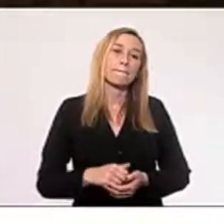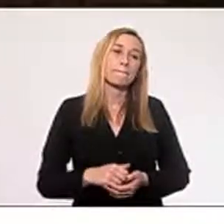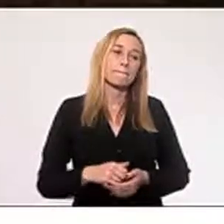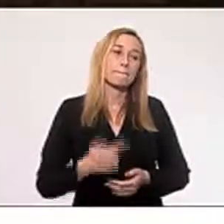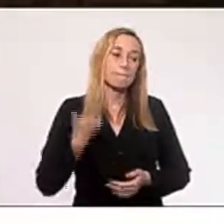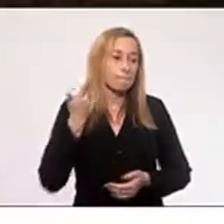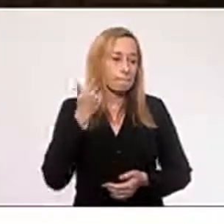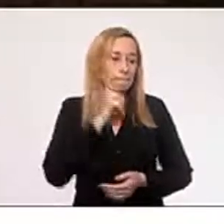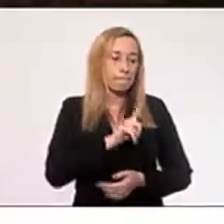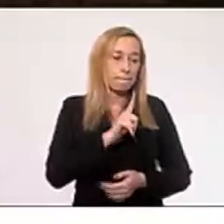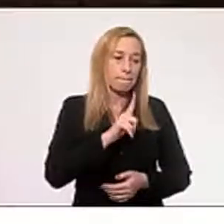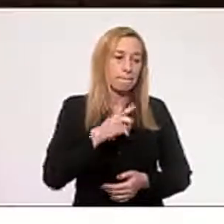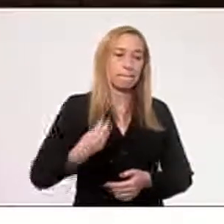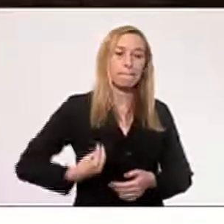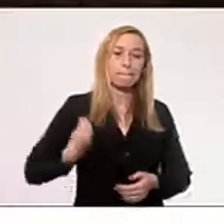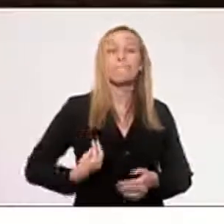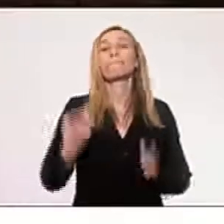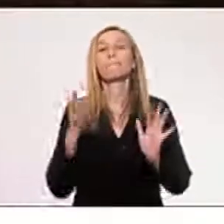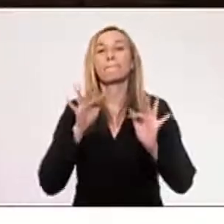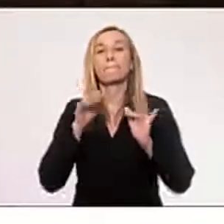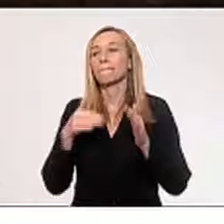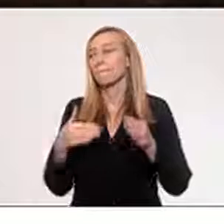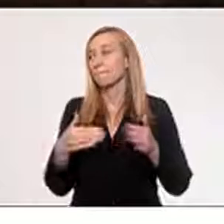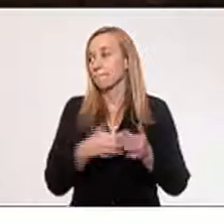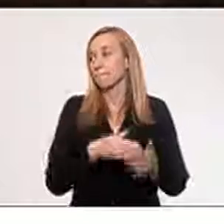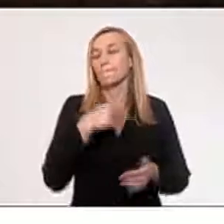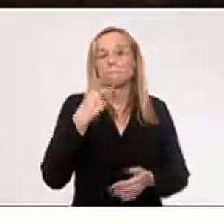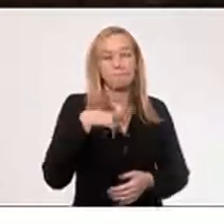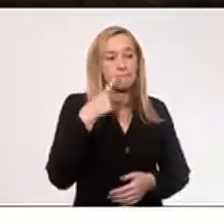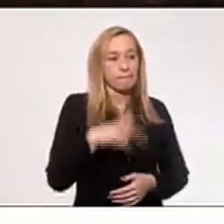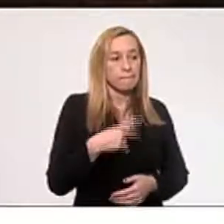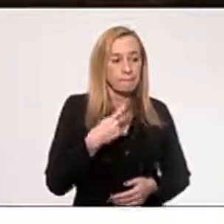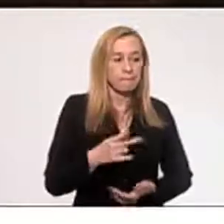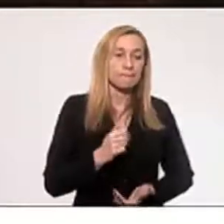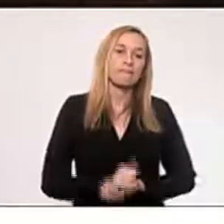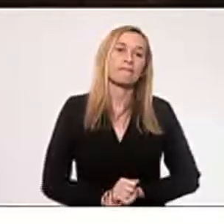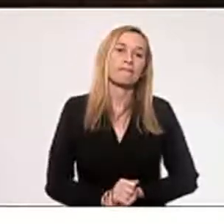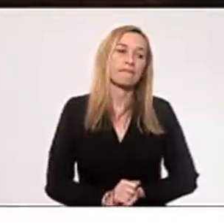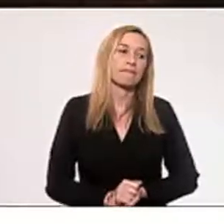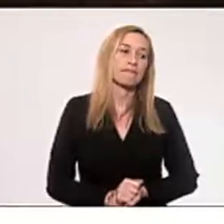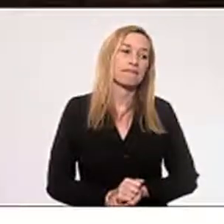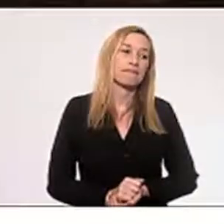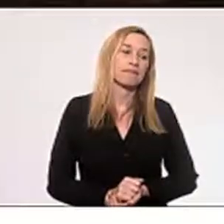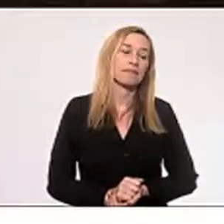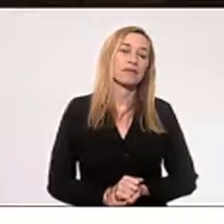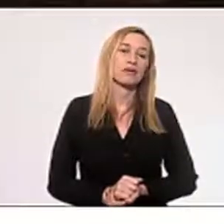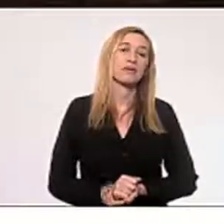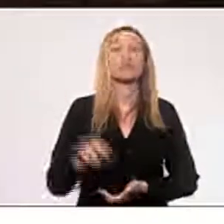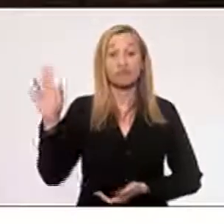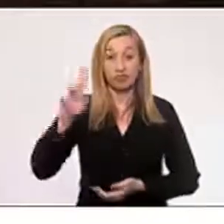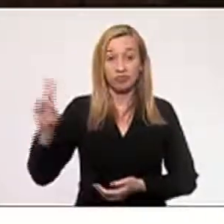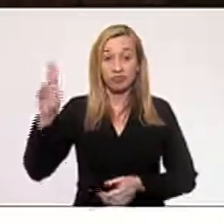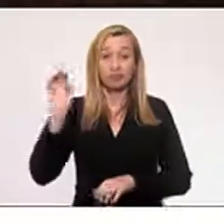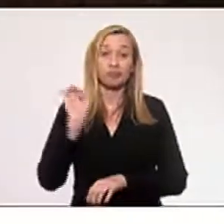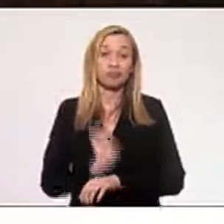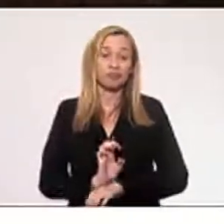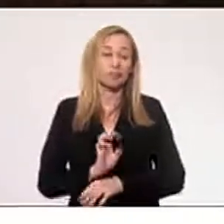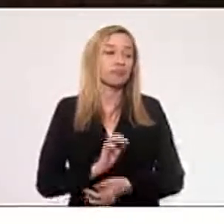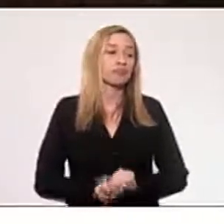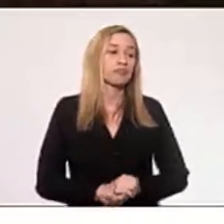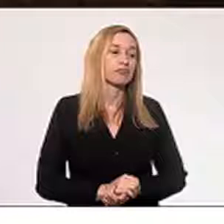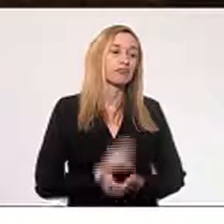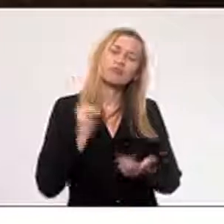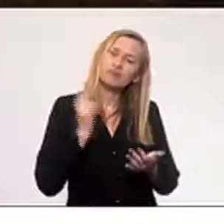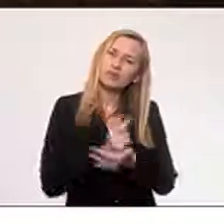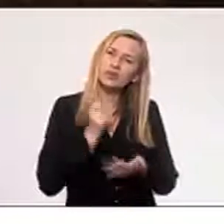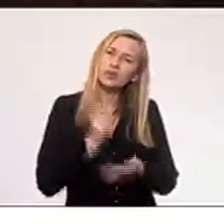como grandes universidades. E por último, quero dizer, é um erro político gravíssimo, porque as universidades estaduais, mesmo